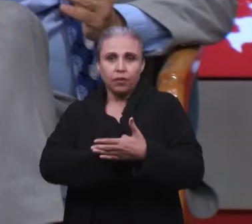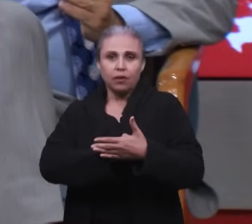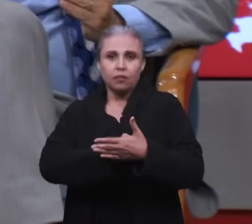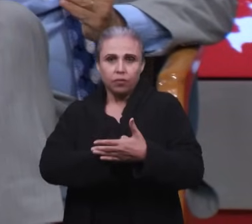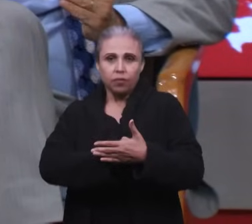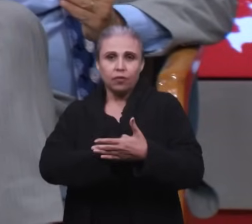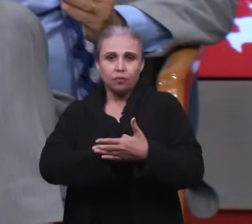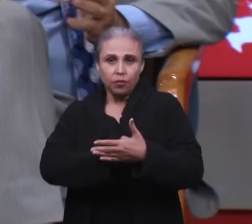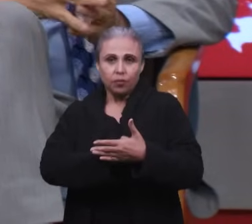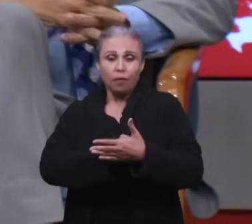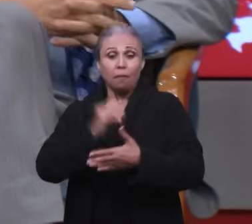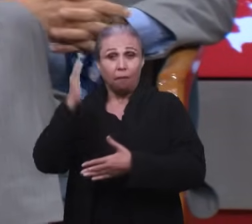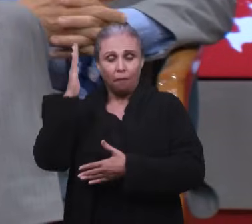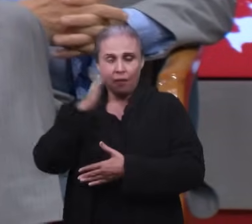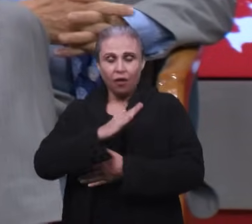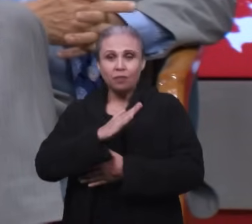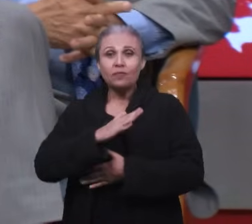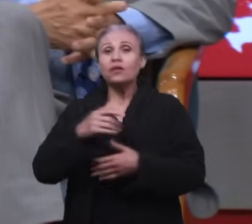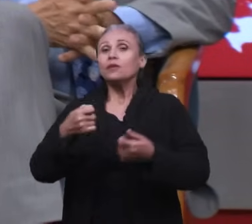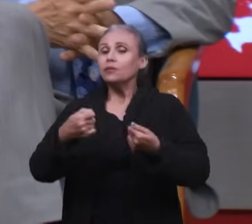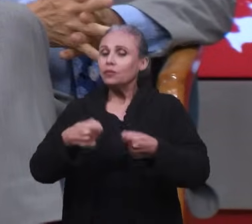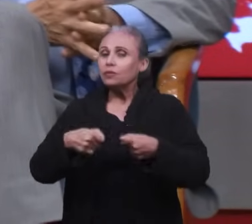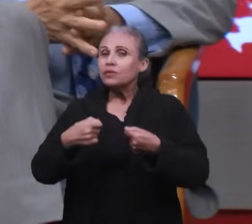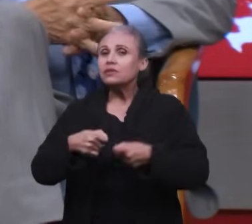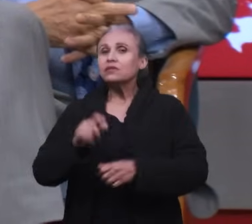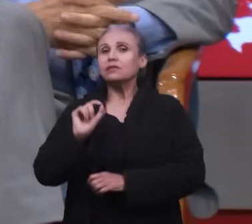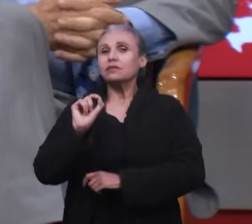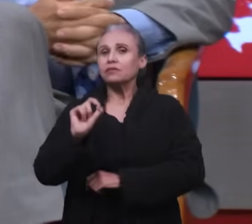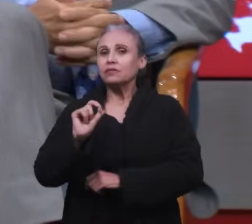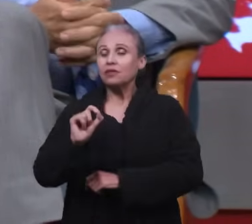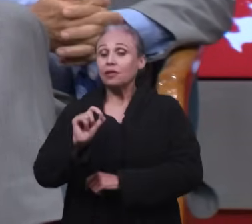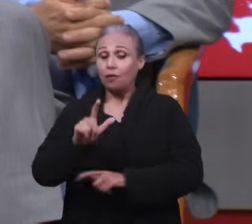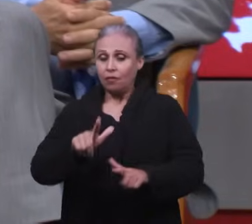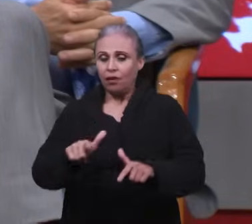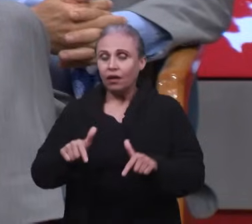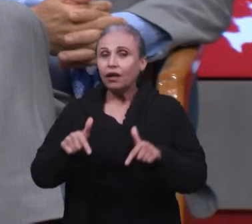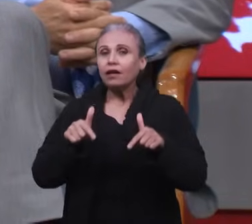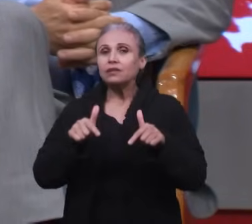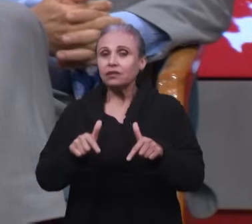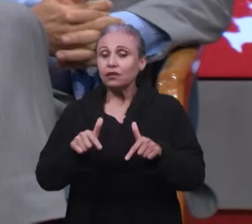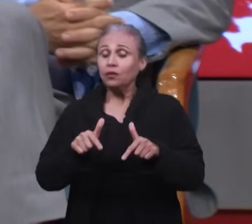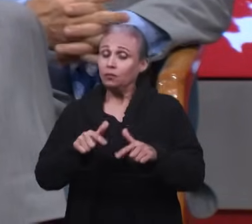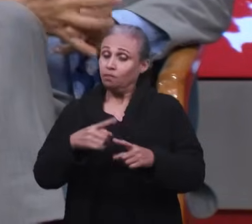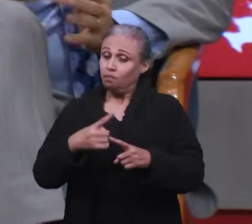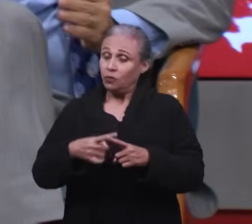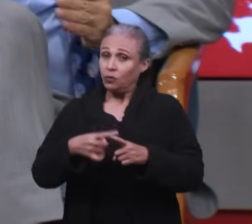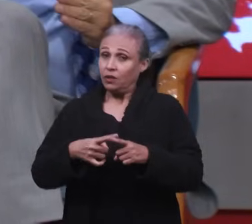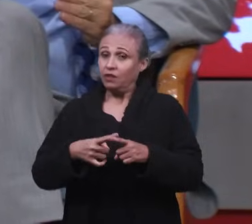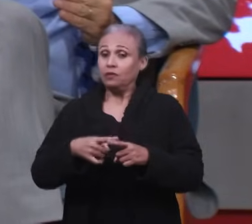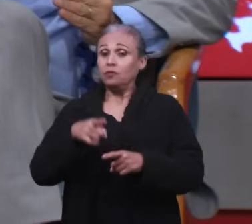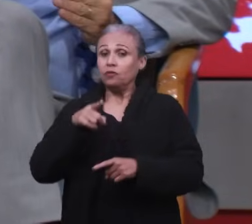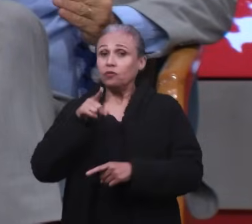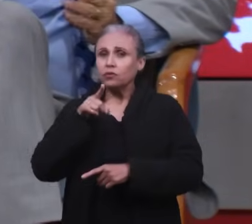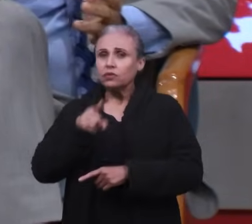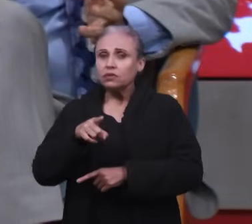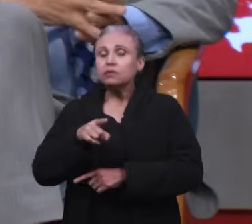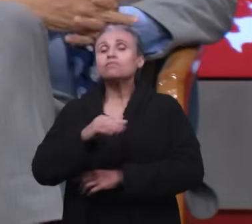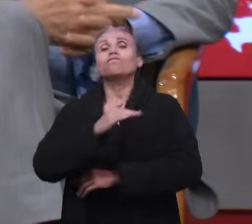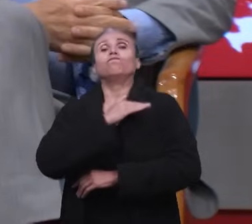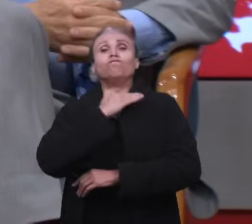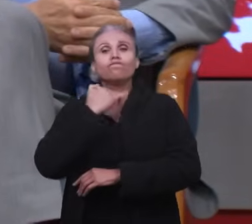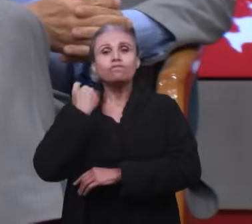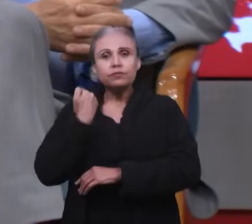está comprometendo essa nutrição desse órgão, há necessidade de uma intervenção, porque você pode ter morte